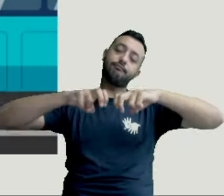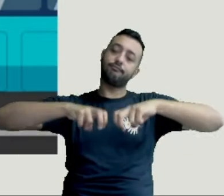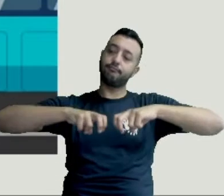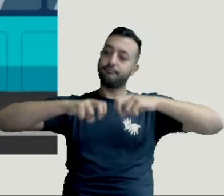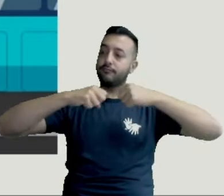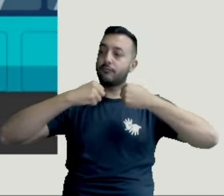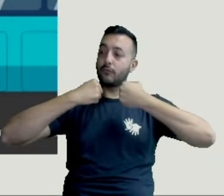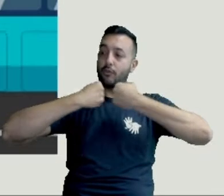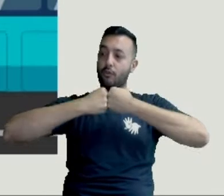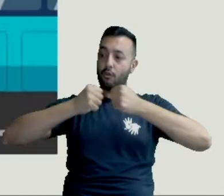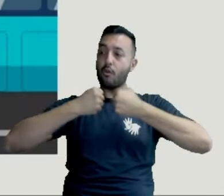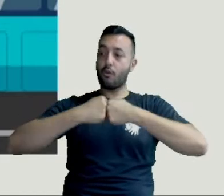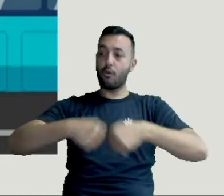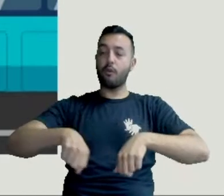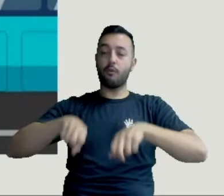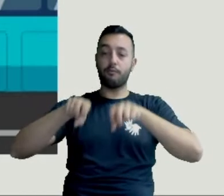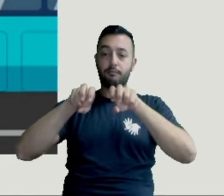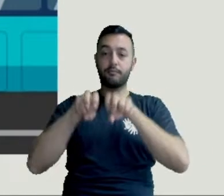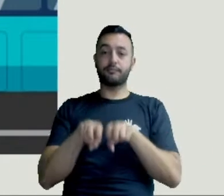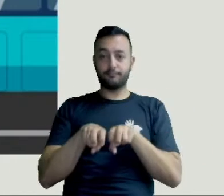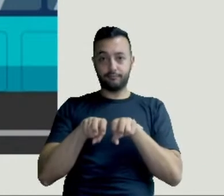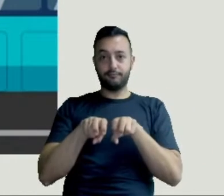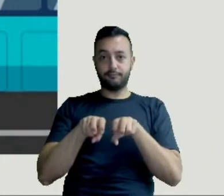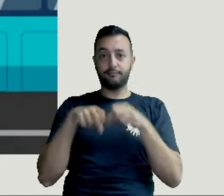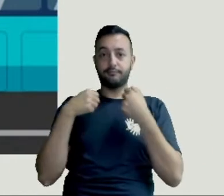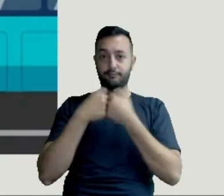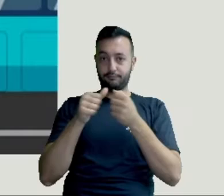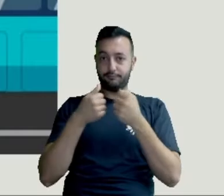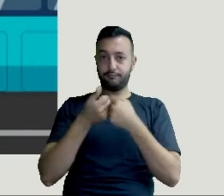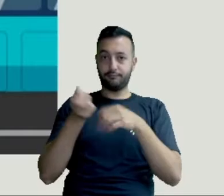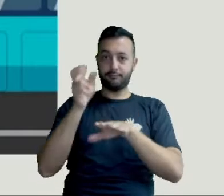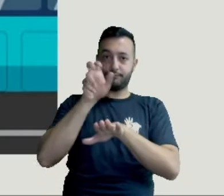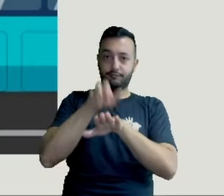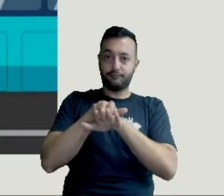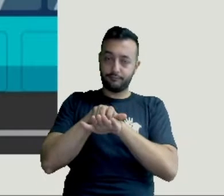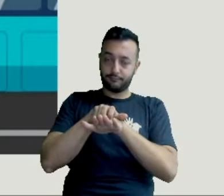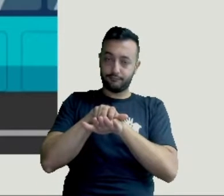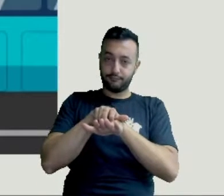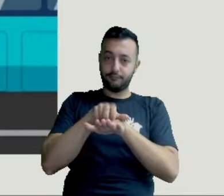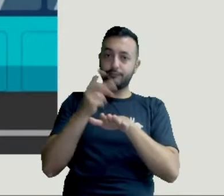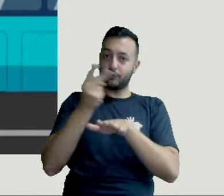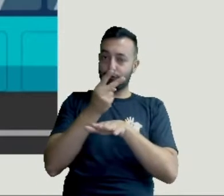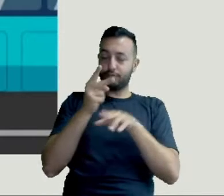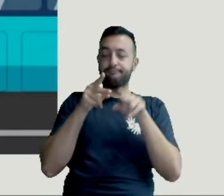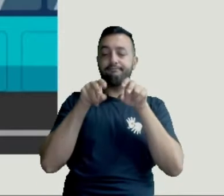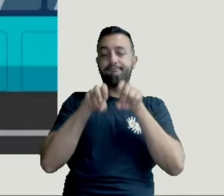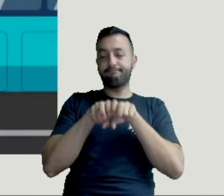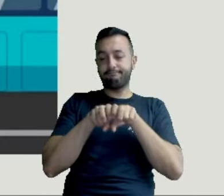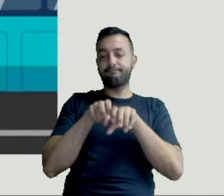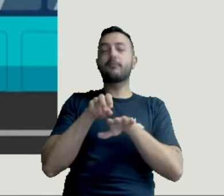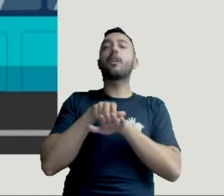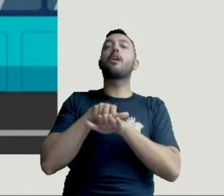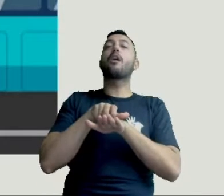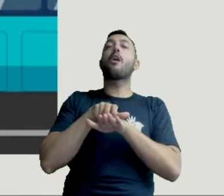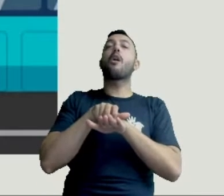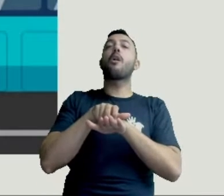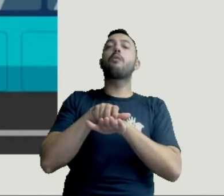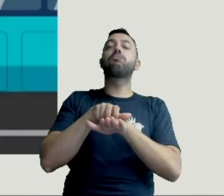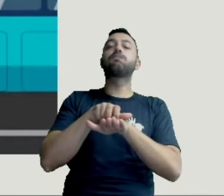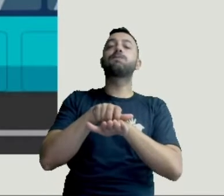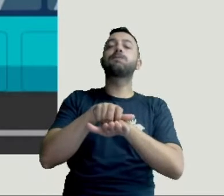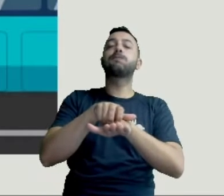do ônibus. Então lá sentado o casal. E esse ônibus, ele está em movimento. A pergunta é a